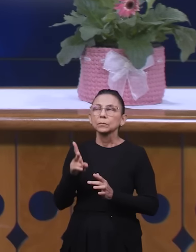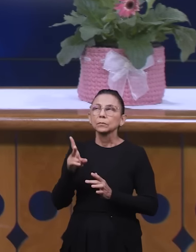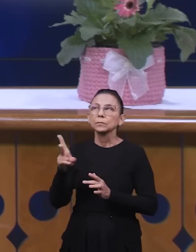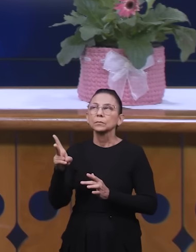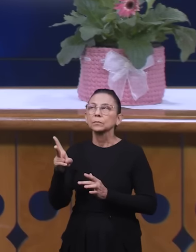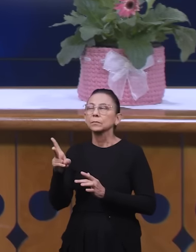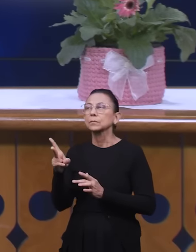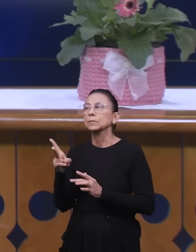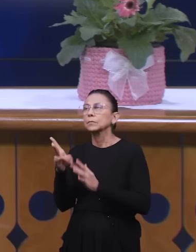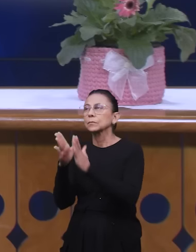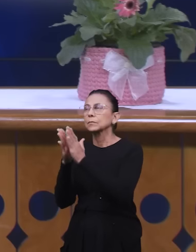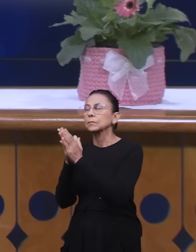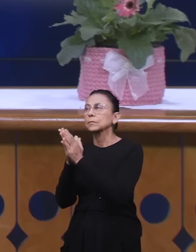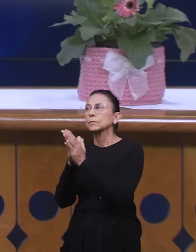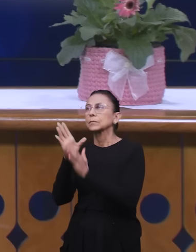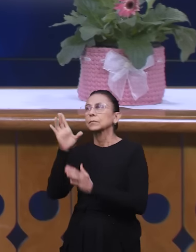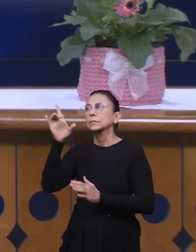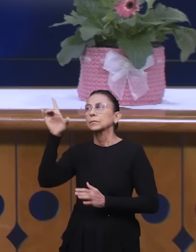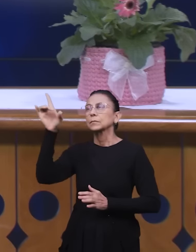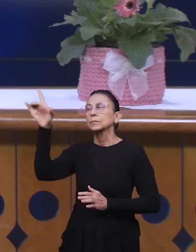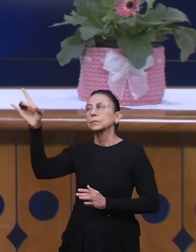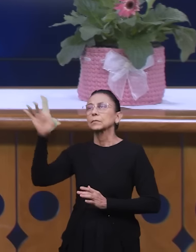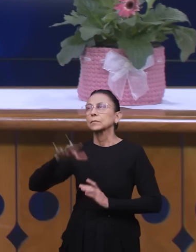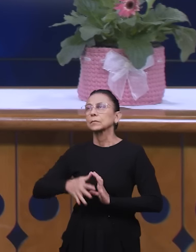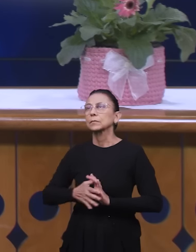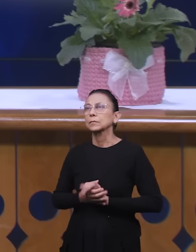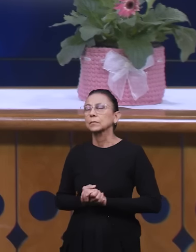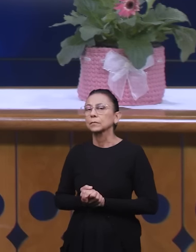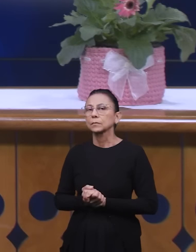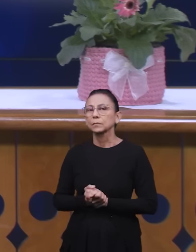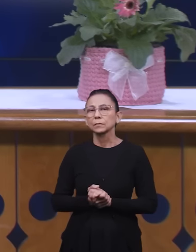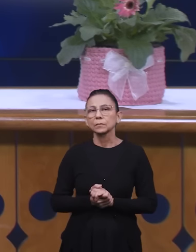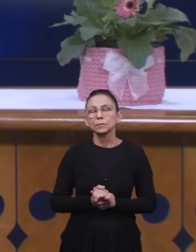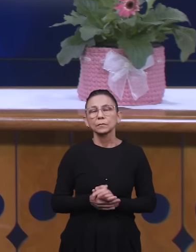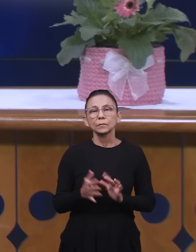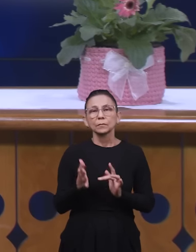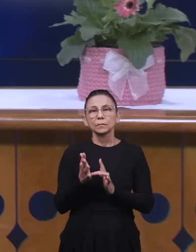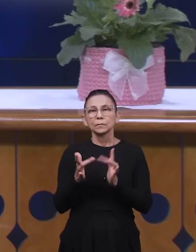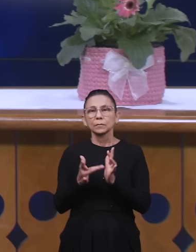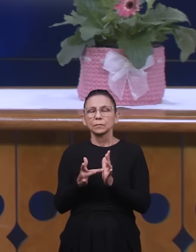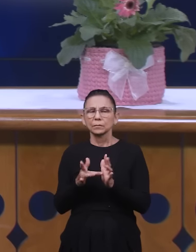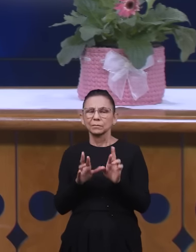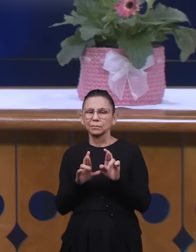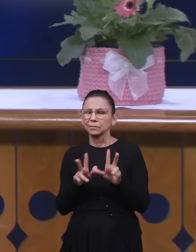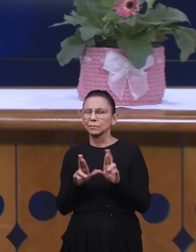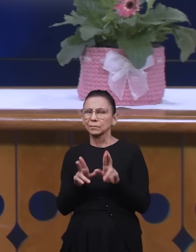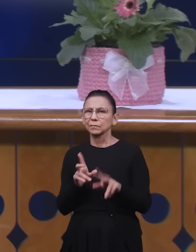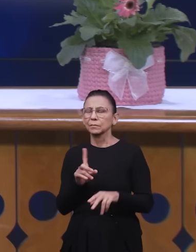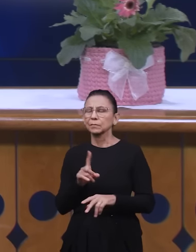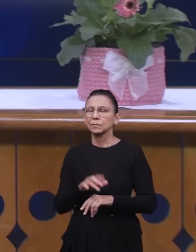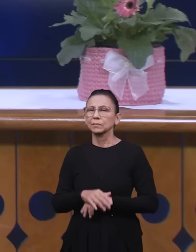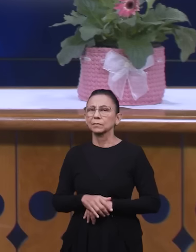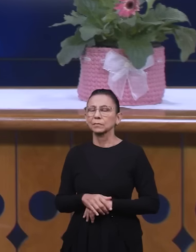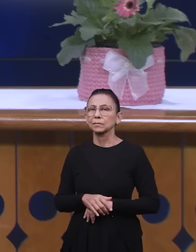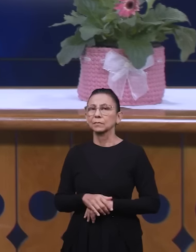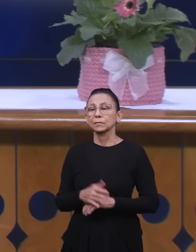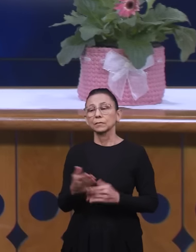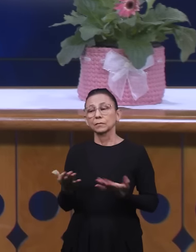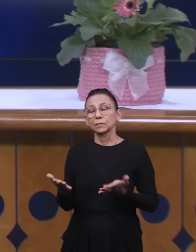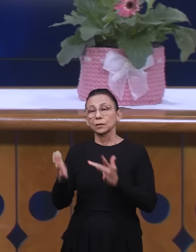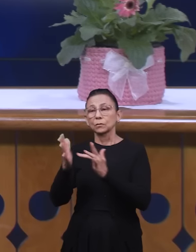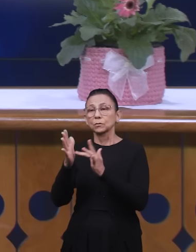ele fosse alguém que fosse diferente de todos os outros, mas na realidade ele, como